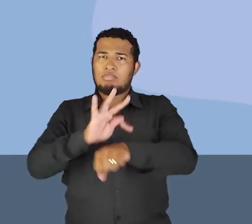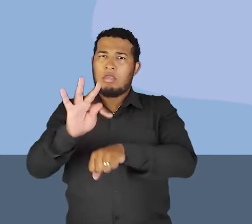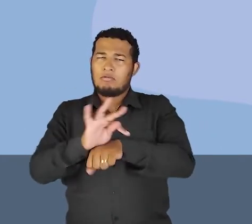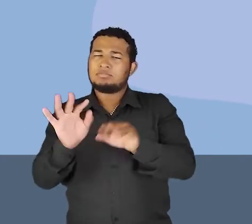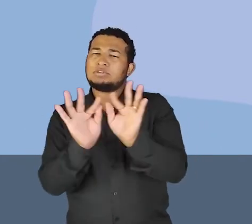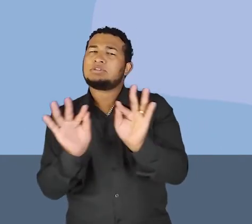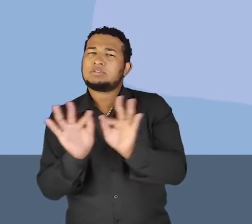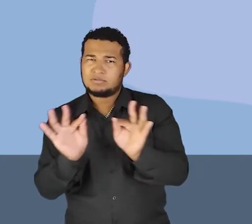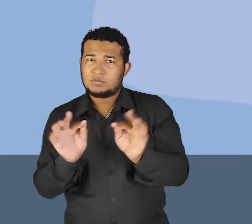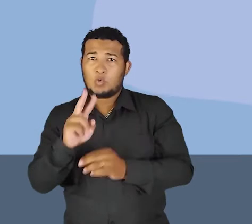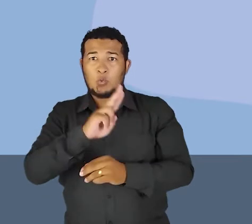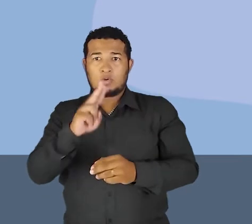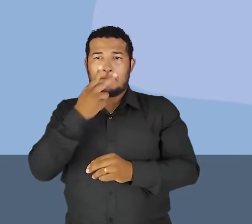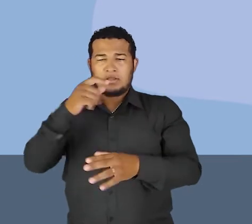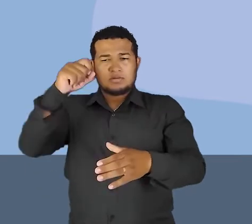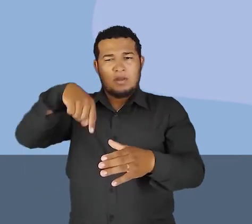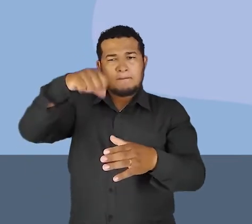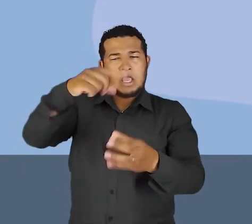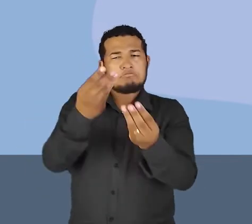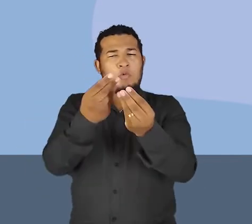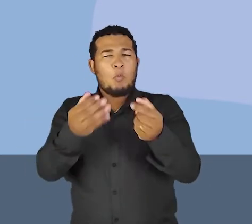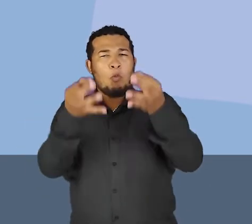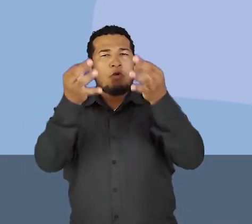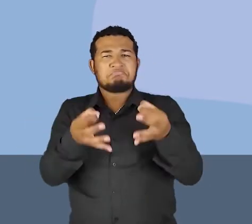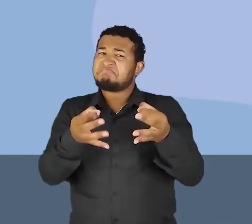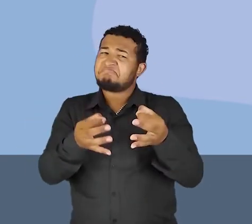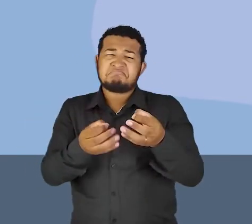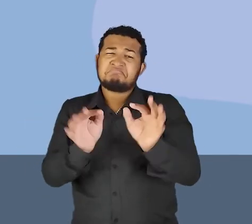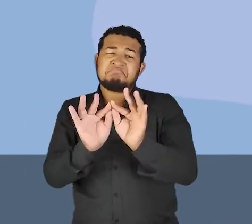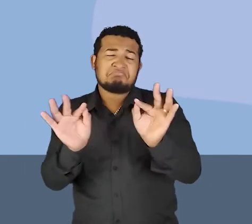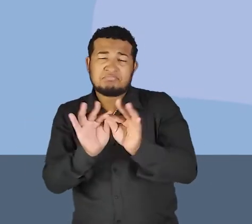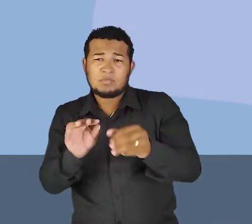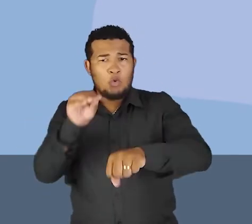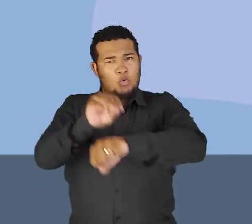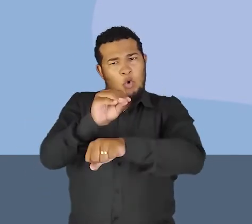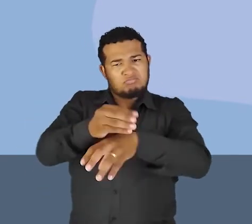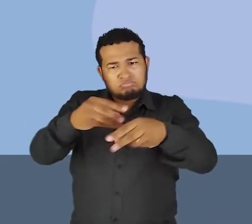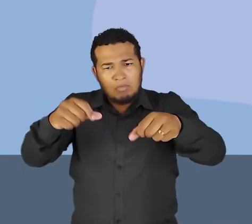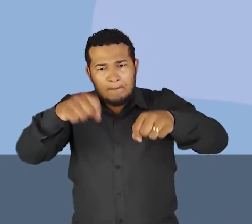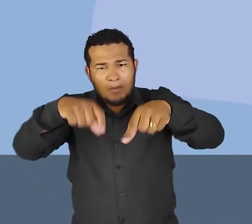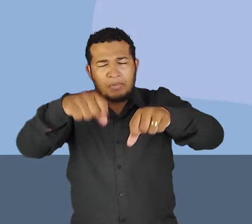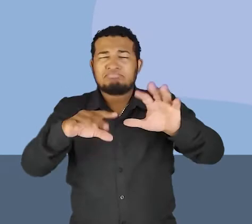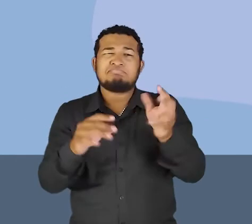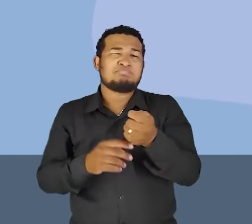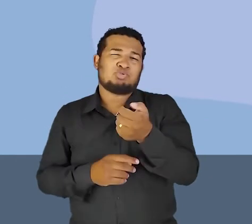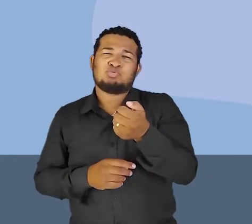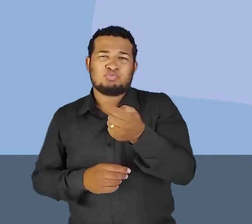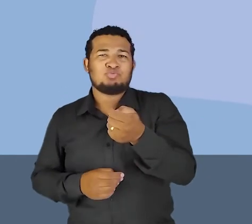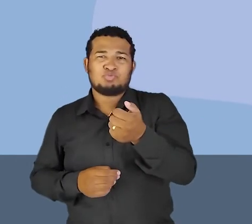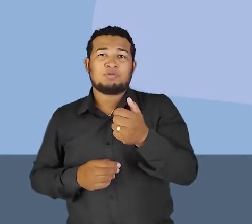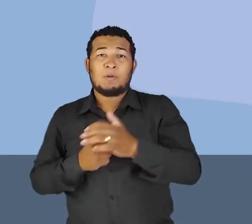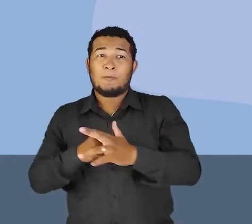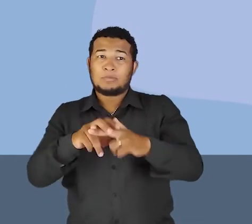é comum, sem o uso de sementes de qualidade, defensivos e adubos. Produtividade dessas propriedades